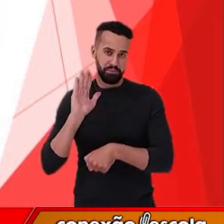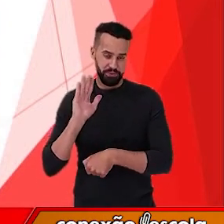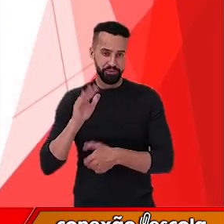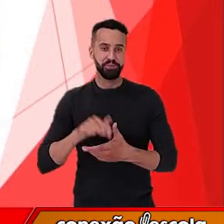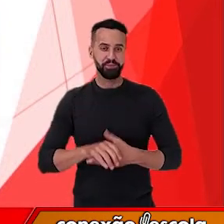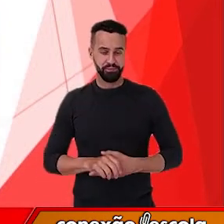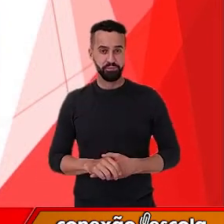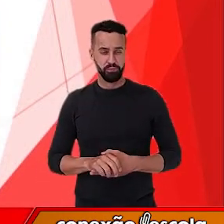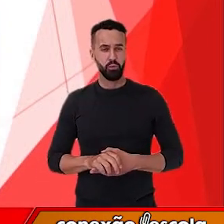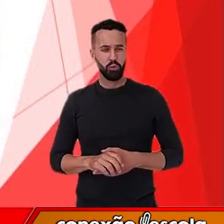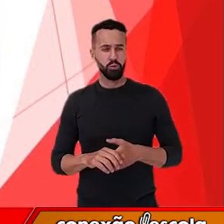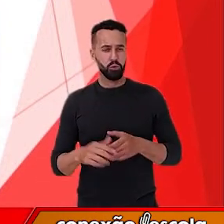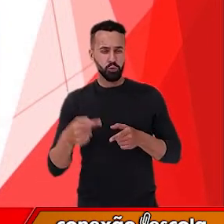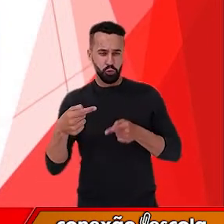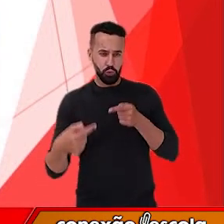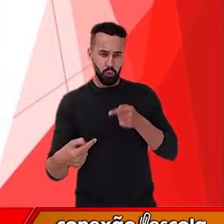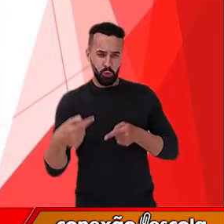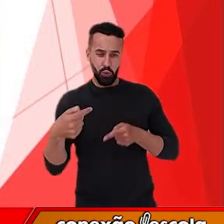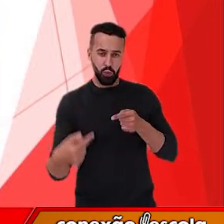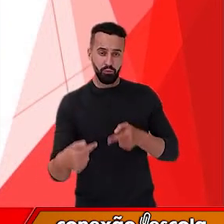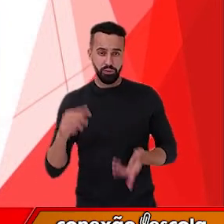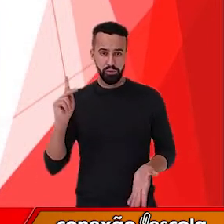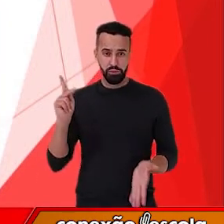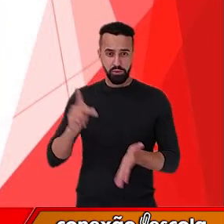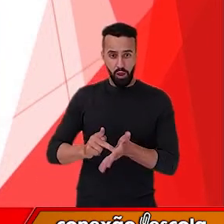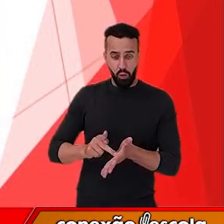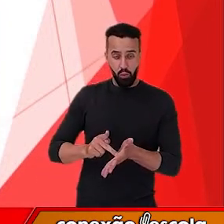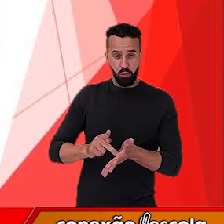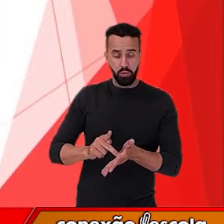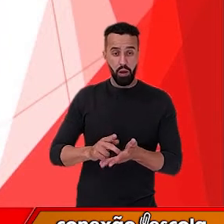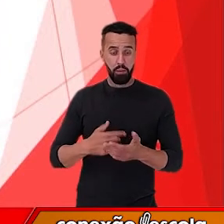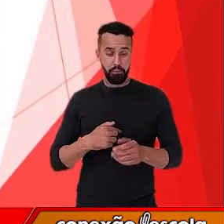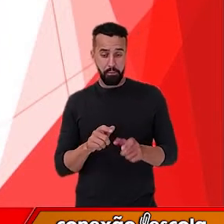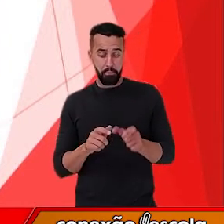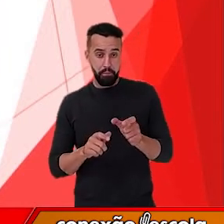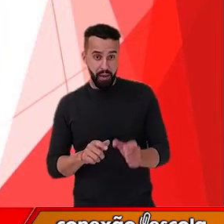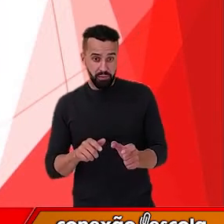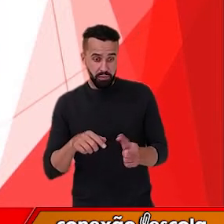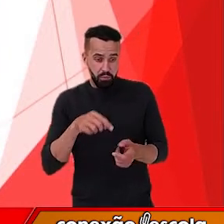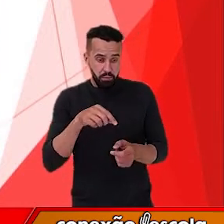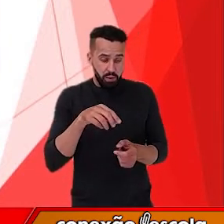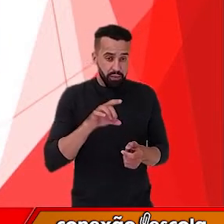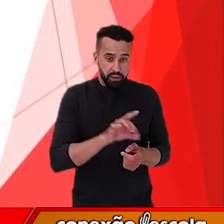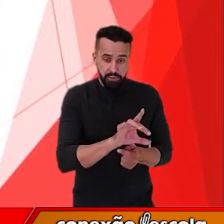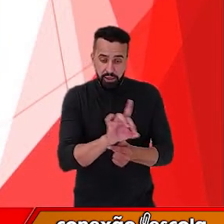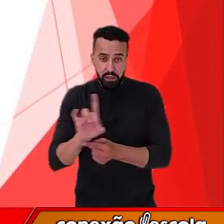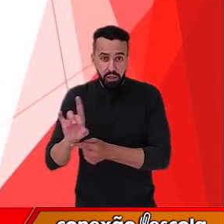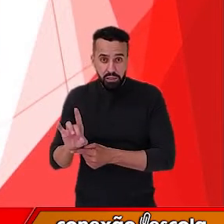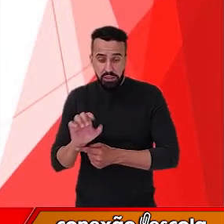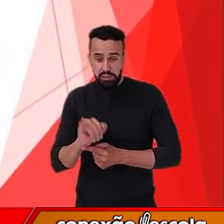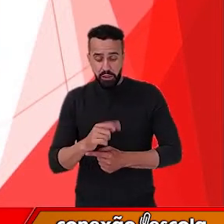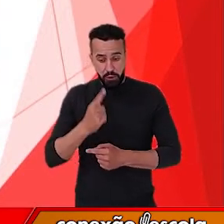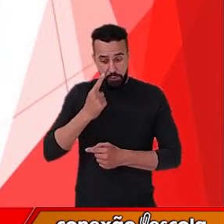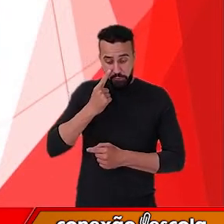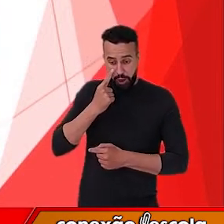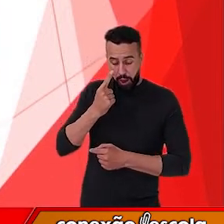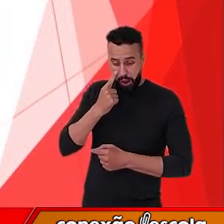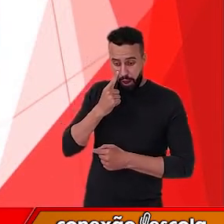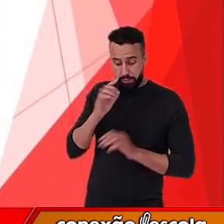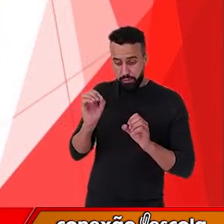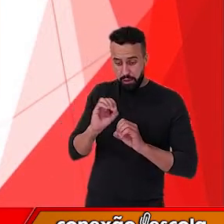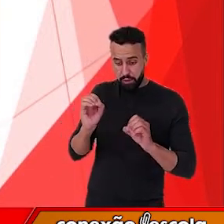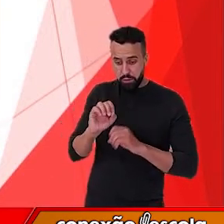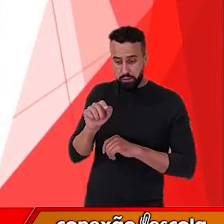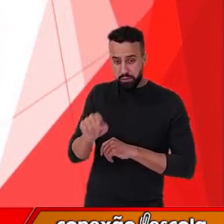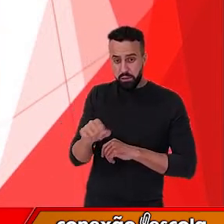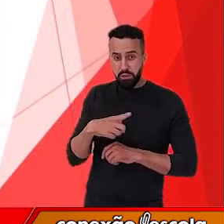jogo oficial, não existe soprar a pedra do seu adversário. Se o seu adversário não vê que ele pode comer uma peça